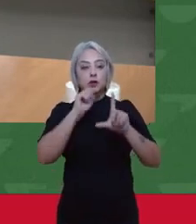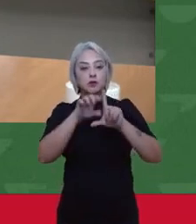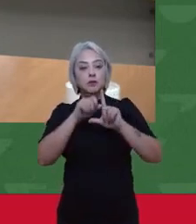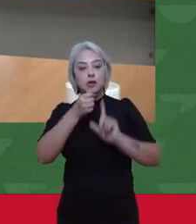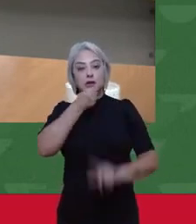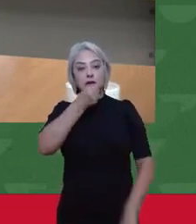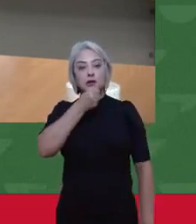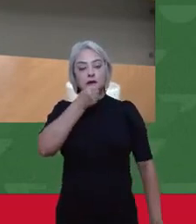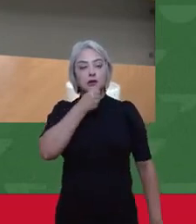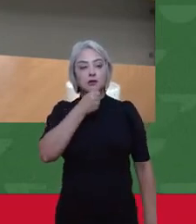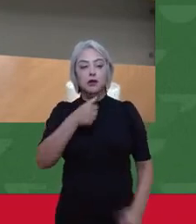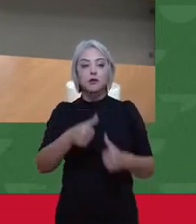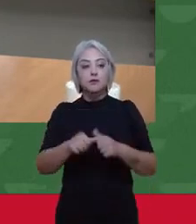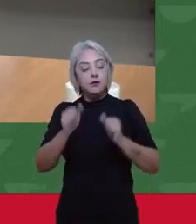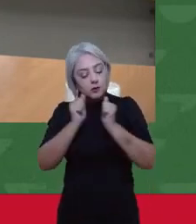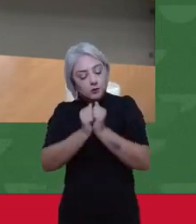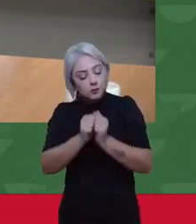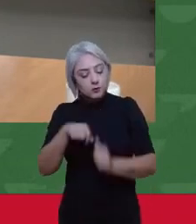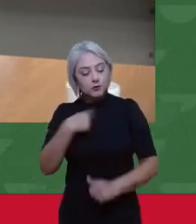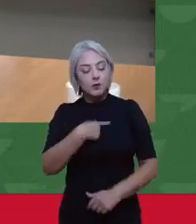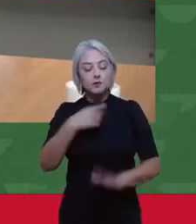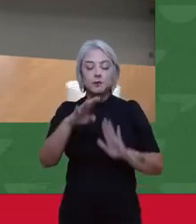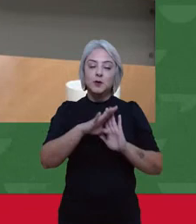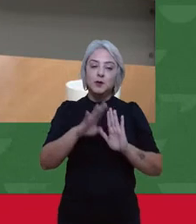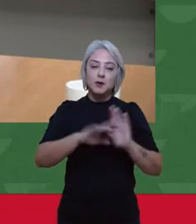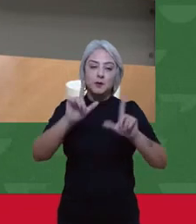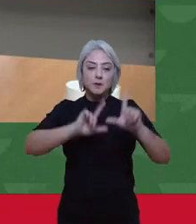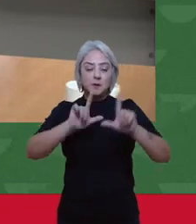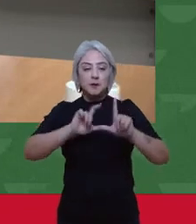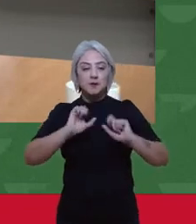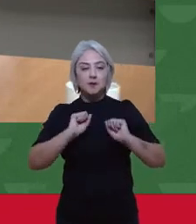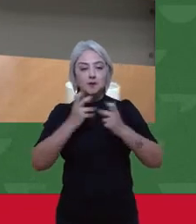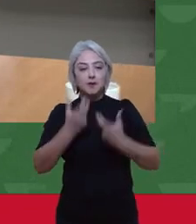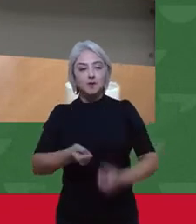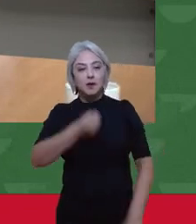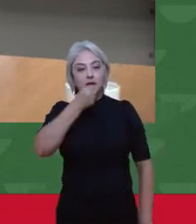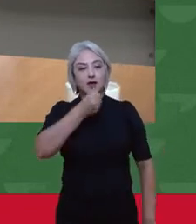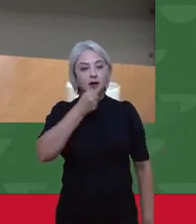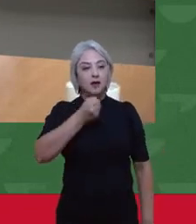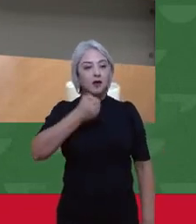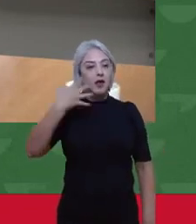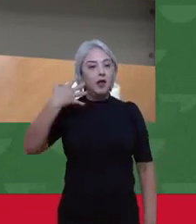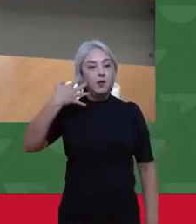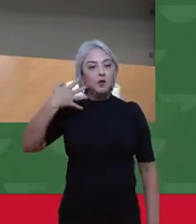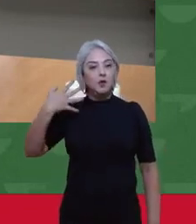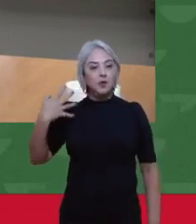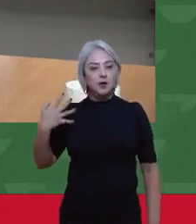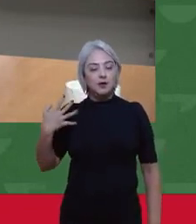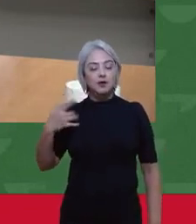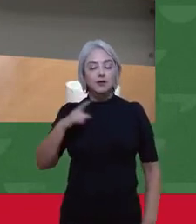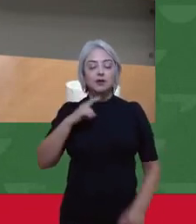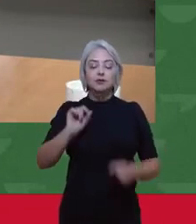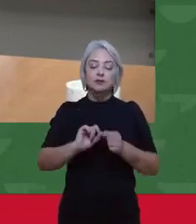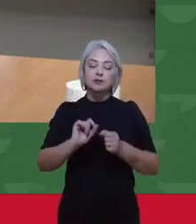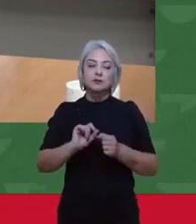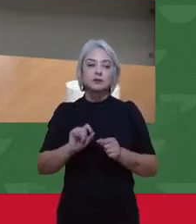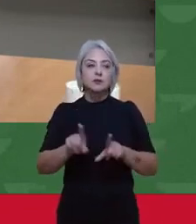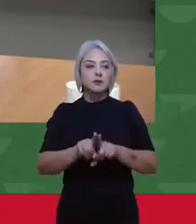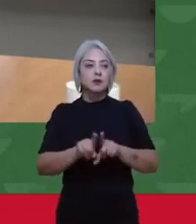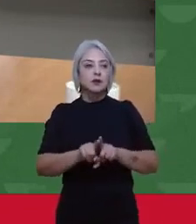entrevista. Então fiquem conosco no nosso programa, que nós vamos passar a entrevista que eu fiz com Jean Willis, que foi também